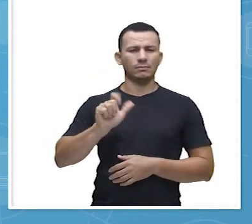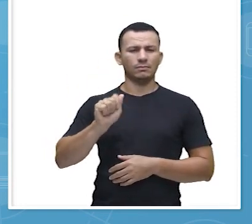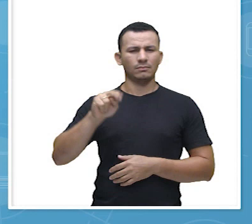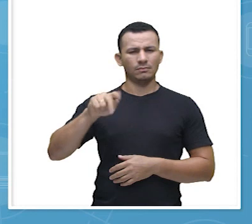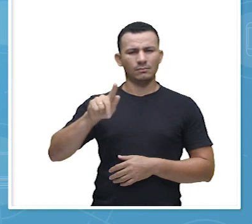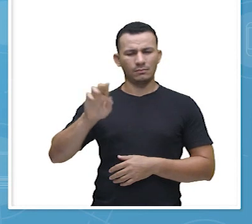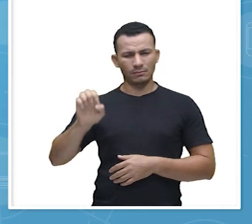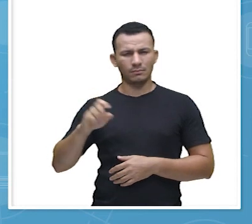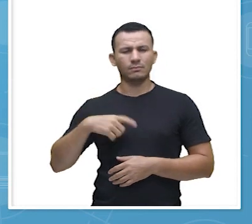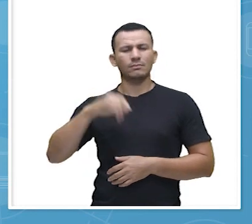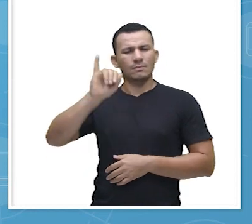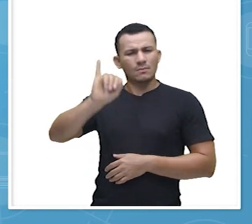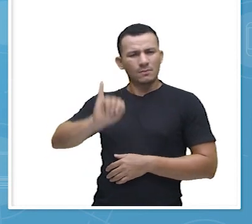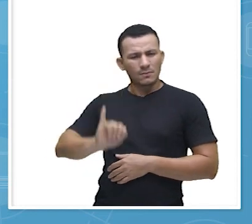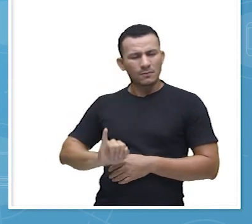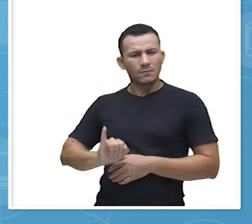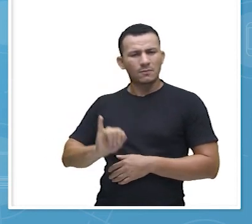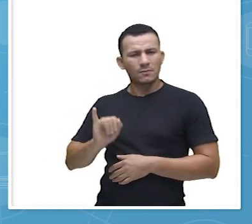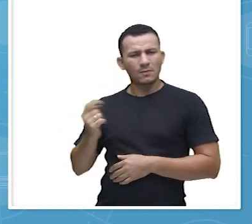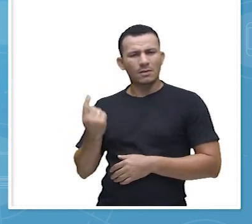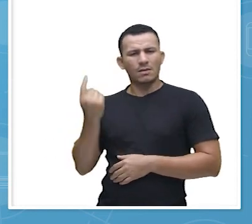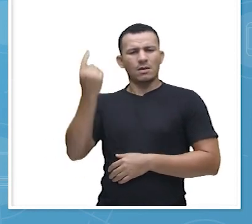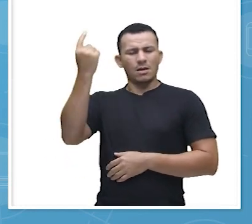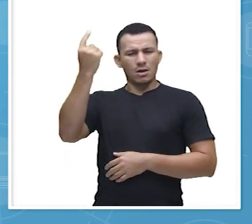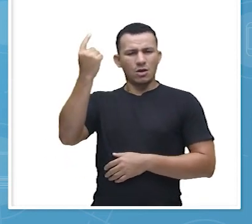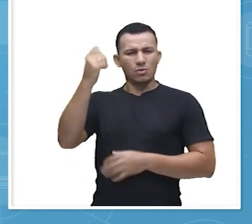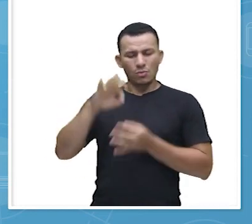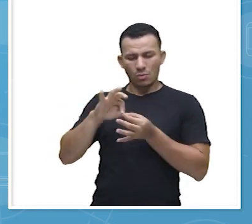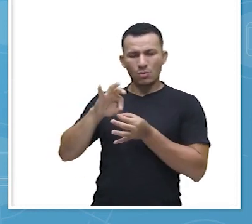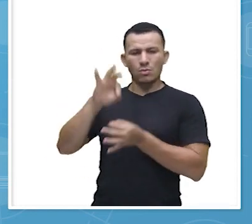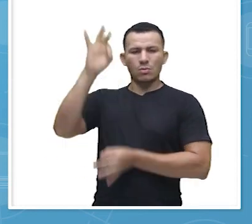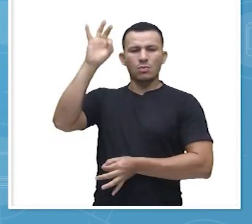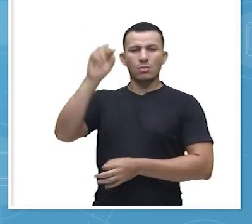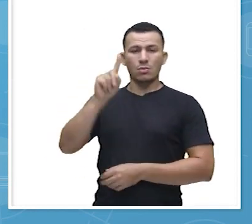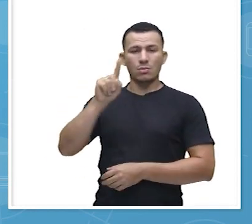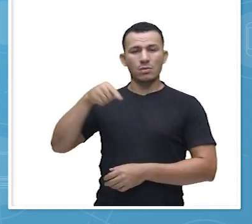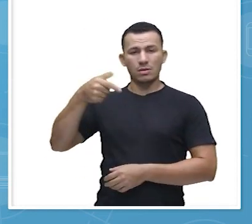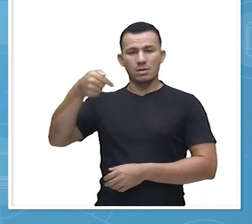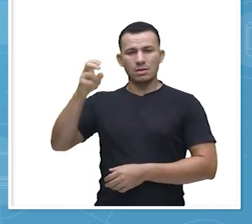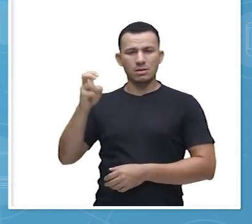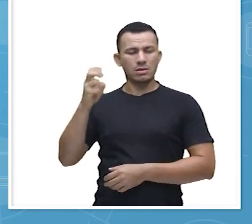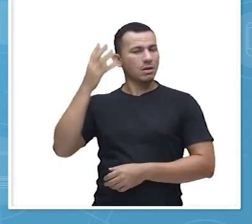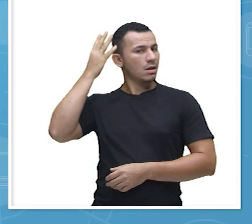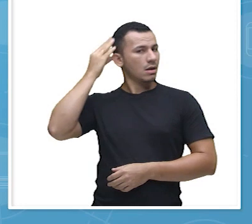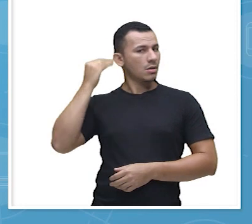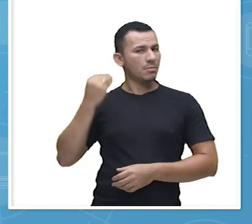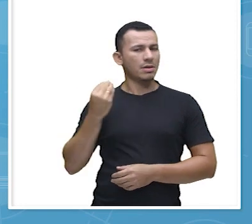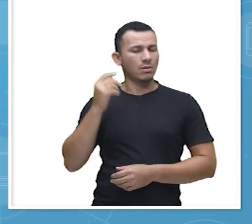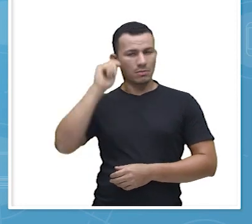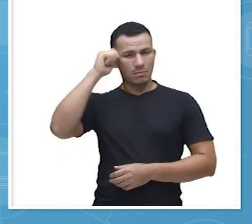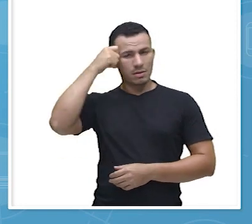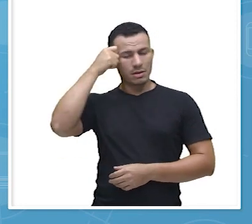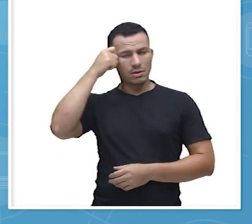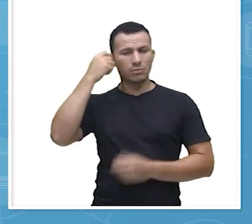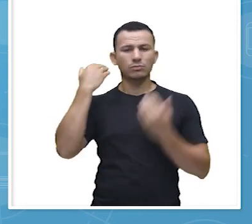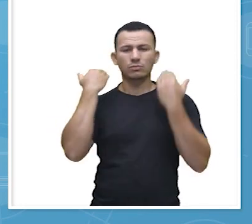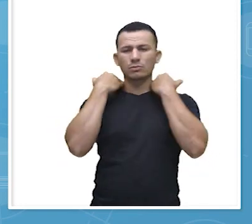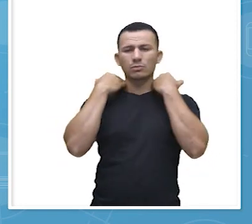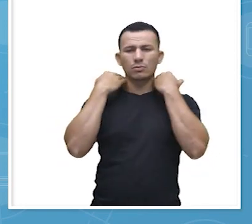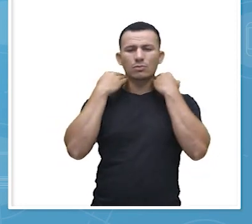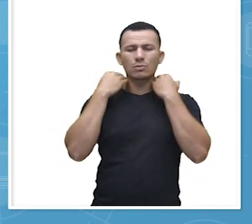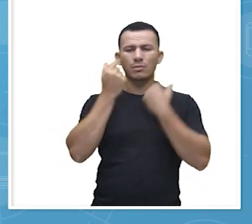magra, alta, tem aí a altura dela, 1,75, não é? Cabelos pretos e curtos, nariz fino e